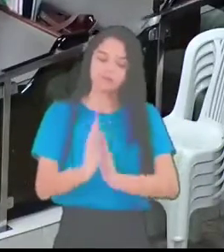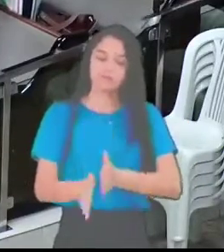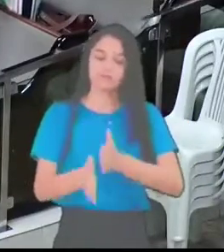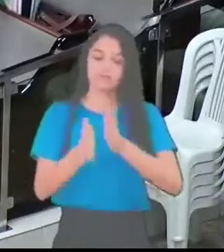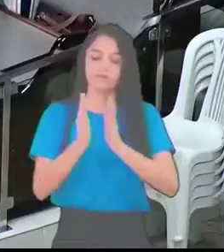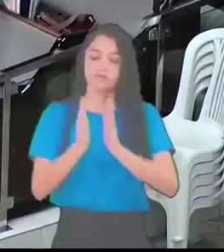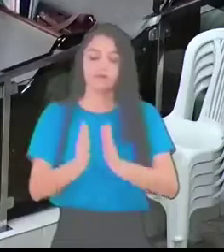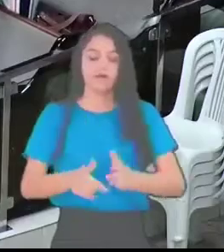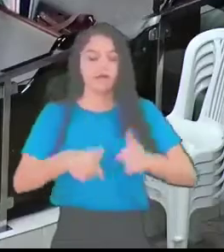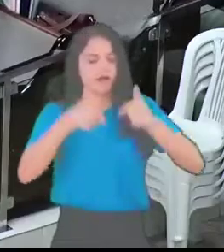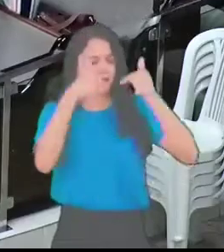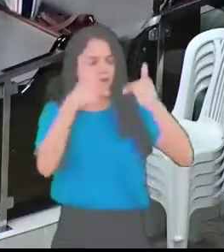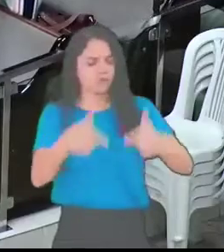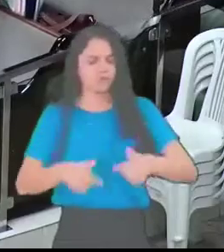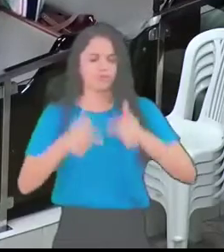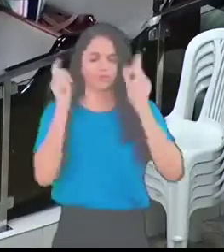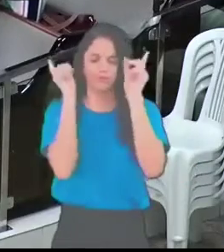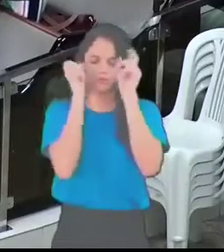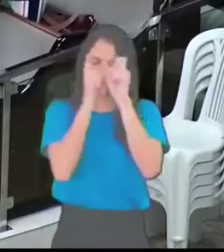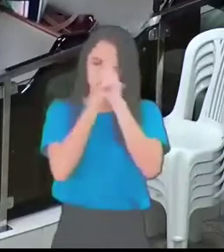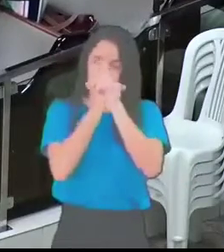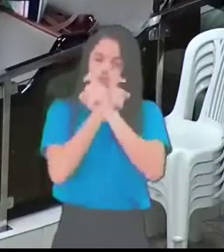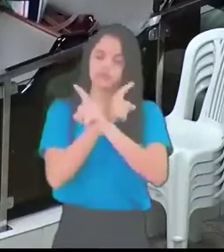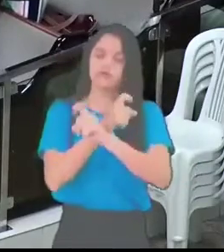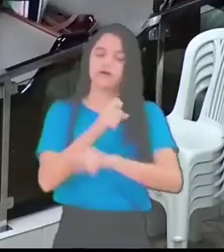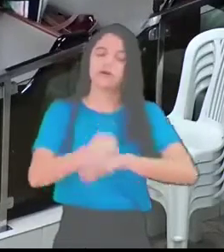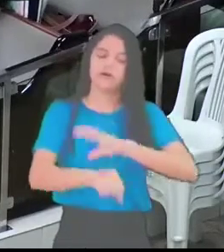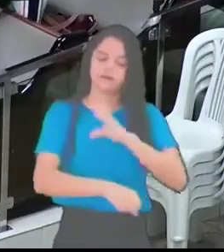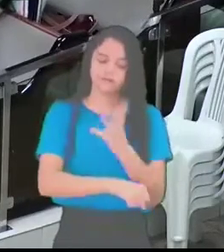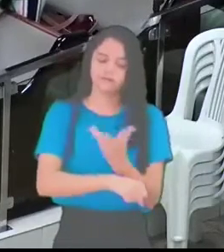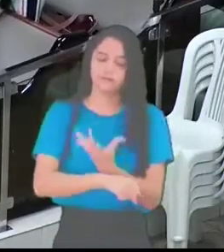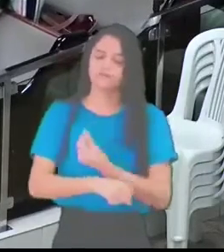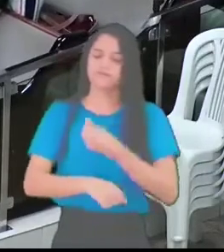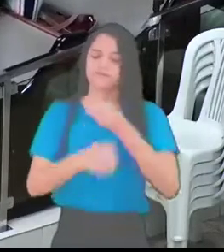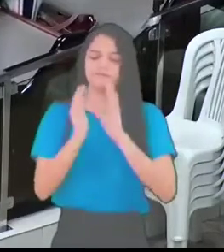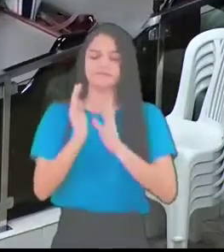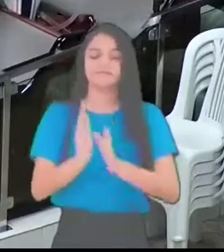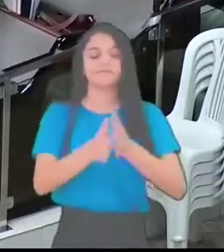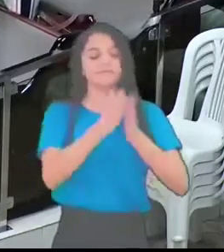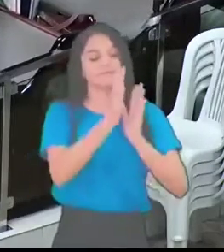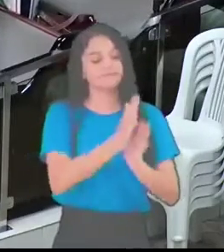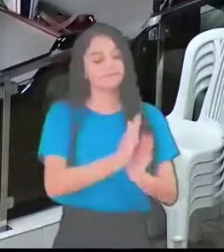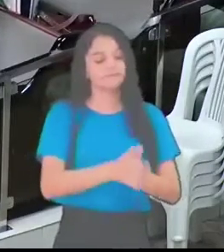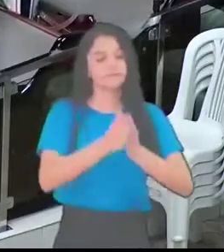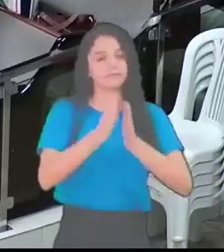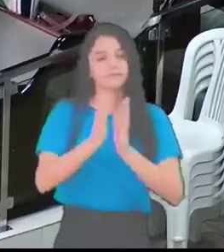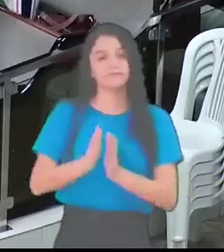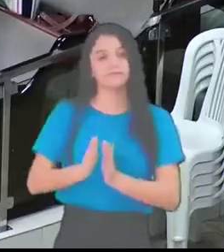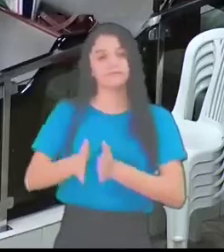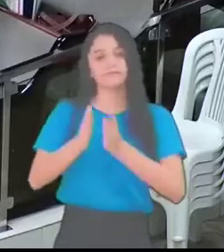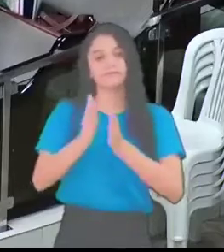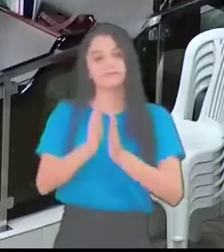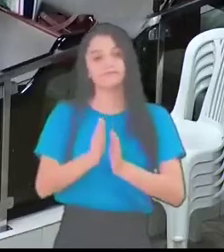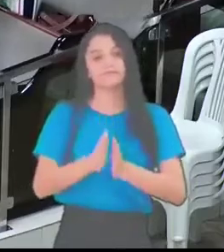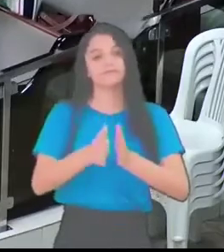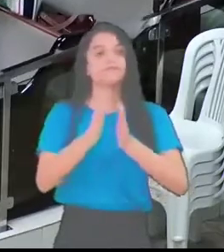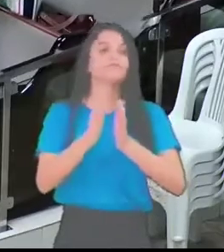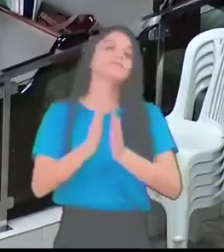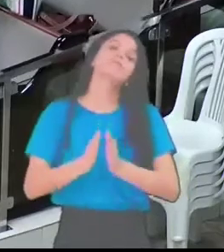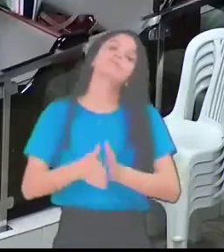lutas e nas provas, a igreja segue caminhando, segue caminhando, segue